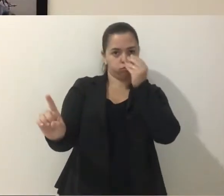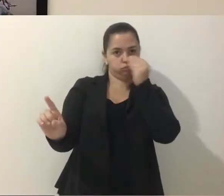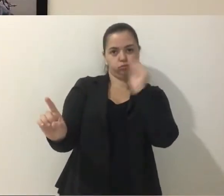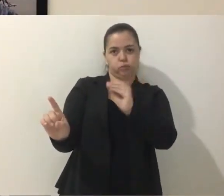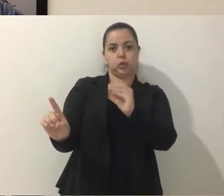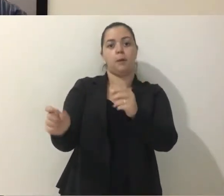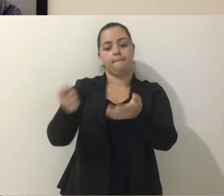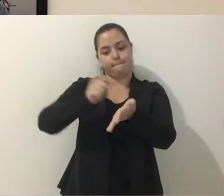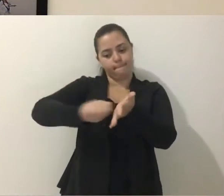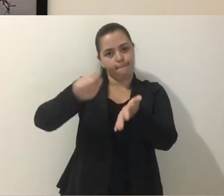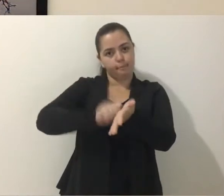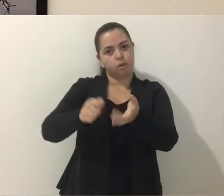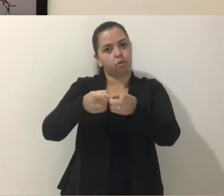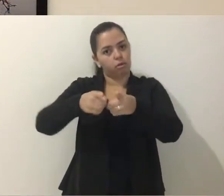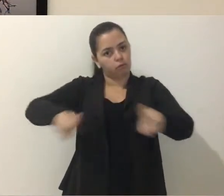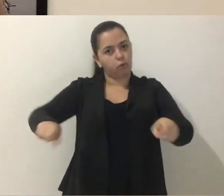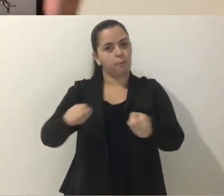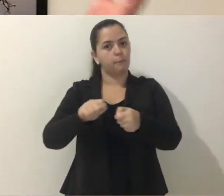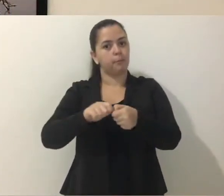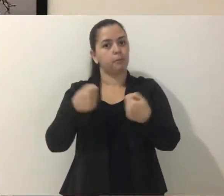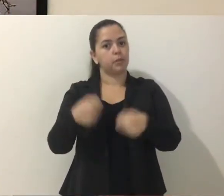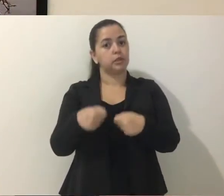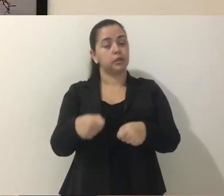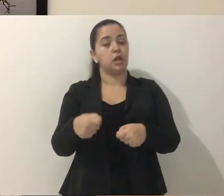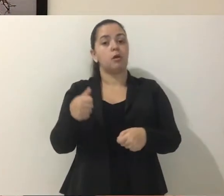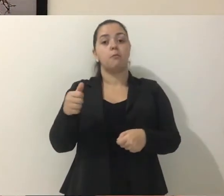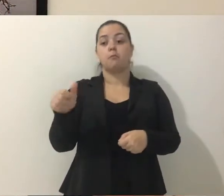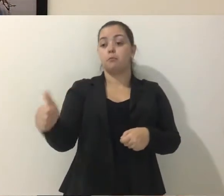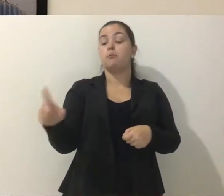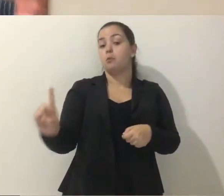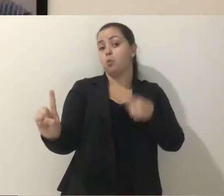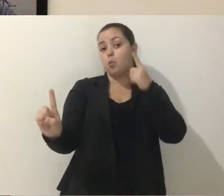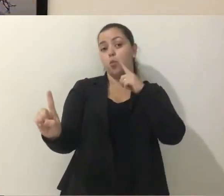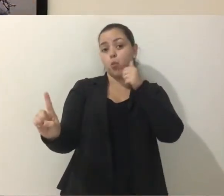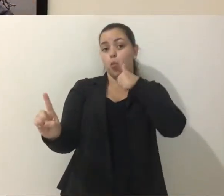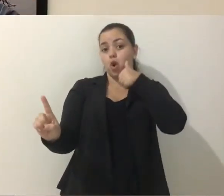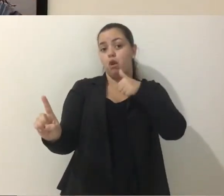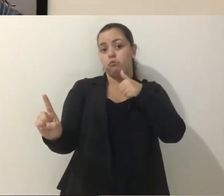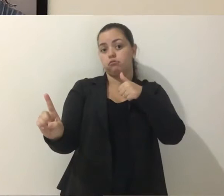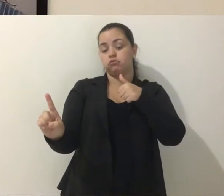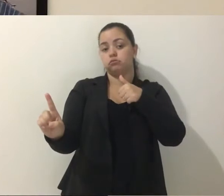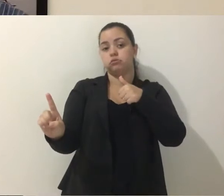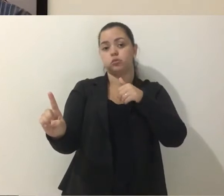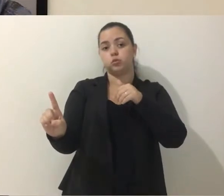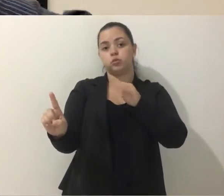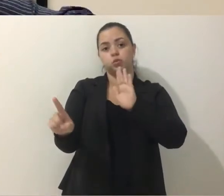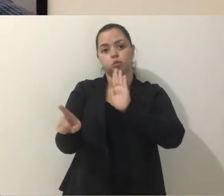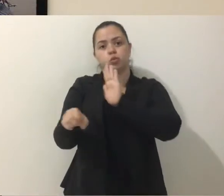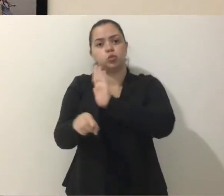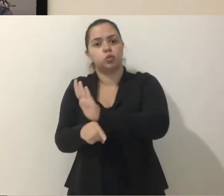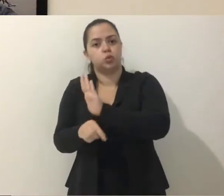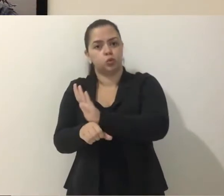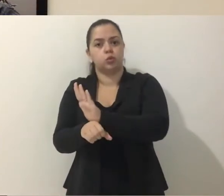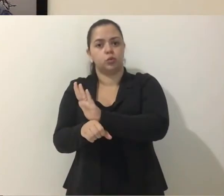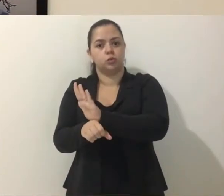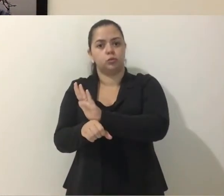de divórcio era, na verdade, uma proteção para a mulher, porque se ele desse a carta de divórcio, ele